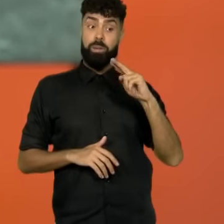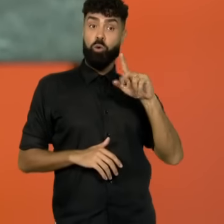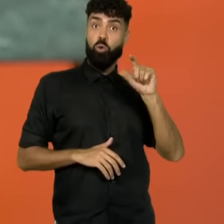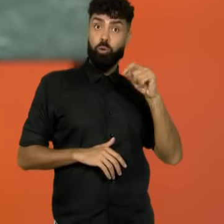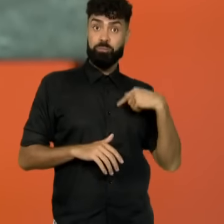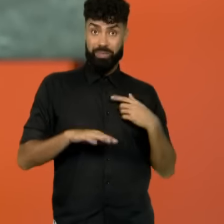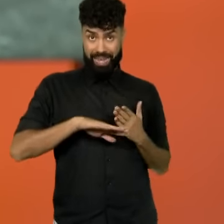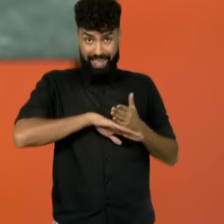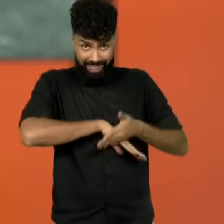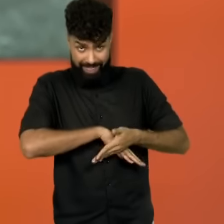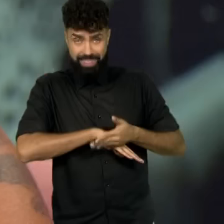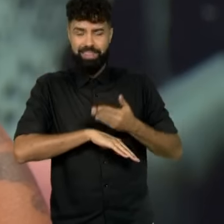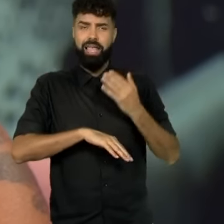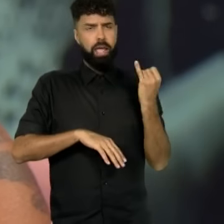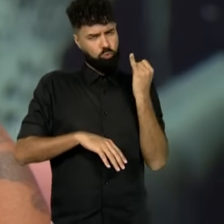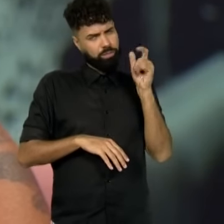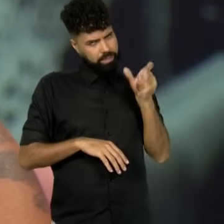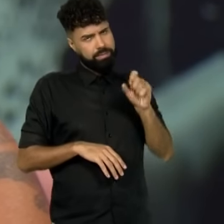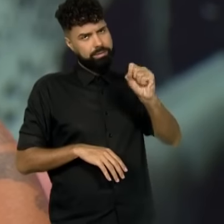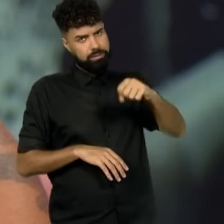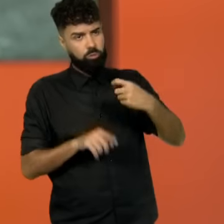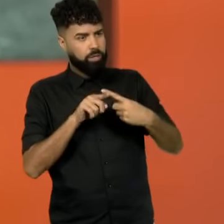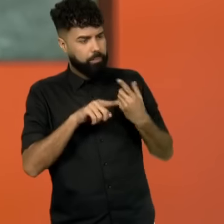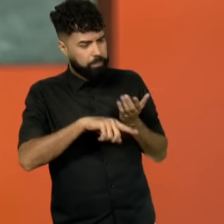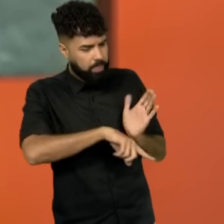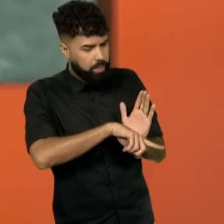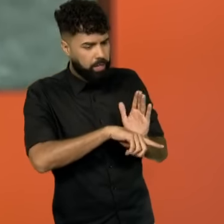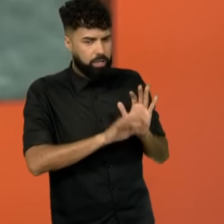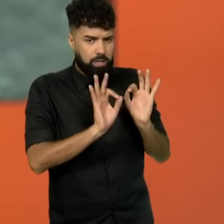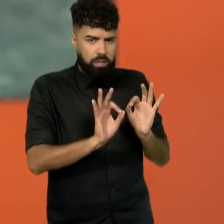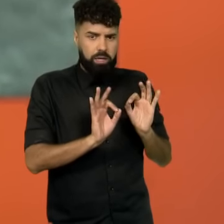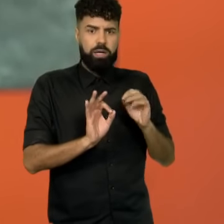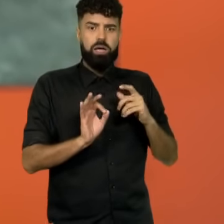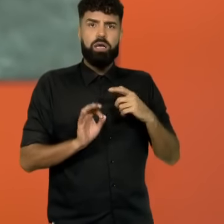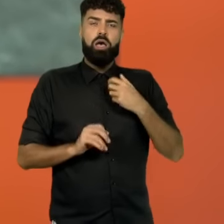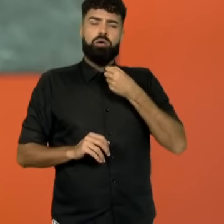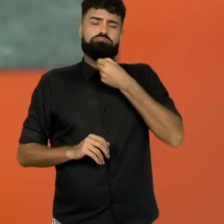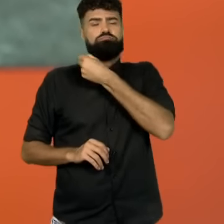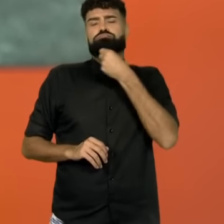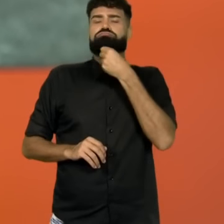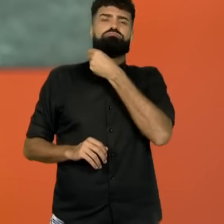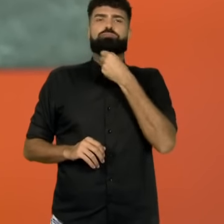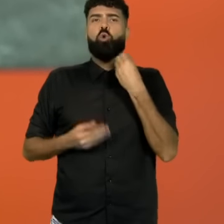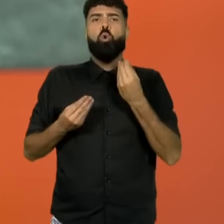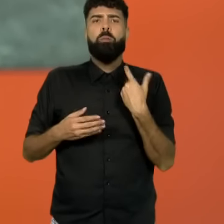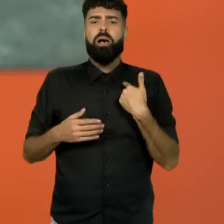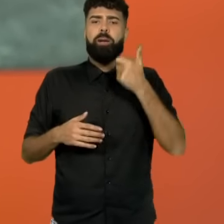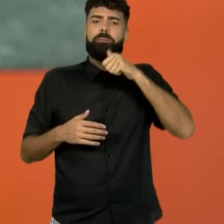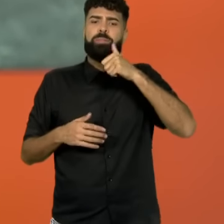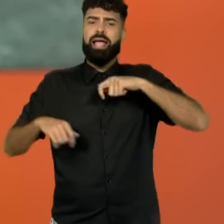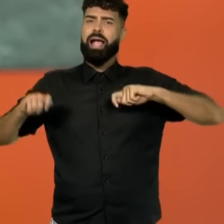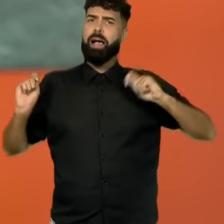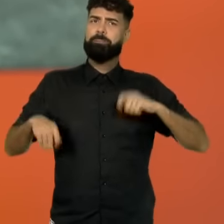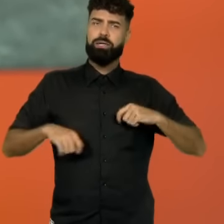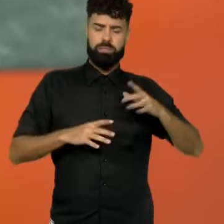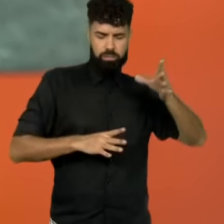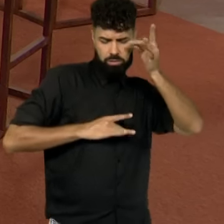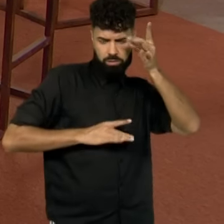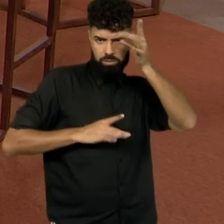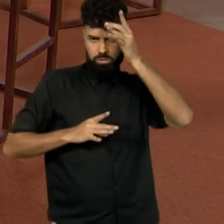uma importância fundamental porque ele consolida a intérprete Clara Nunes. Ou seja, aquela mulher que é capaz de cantar